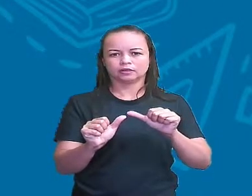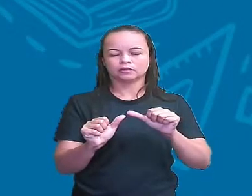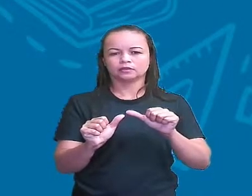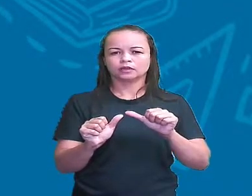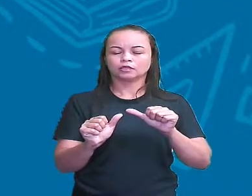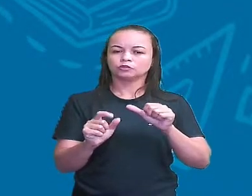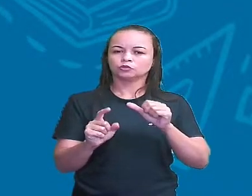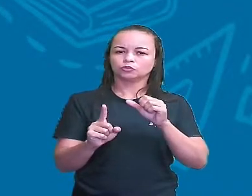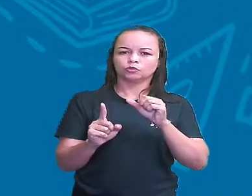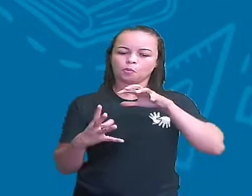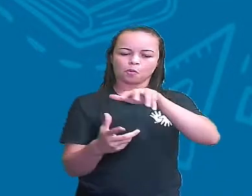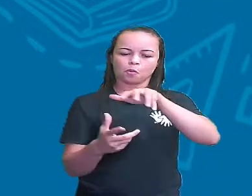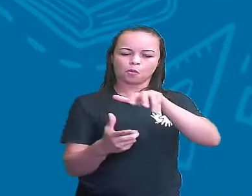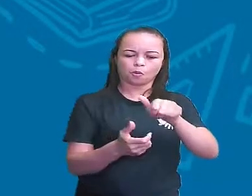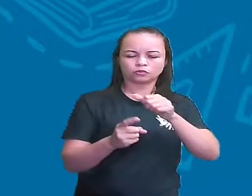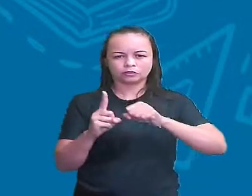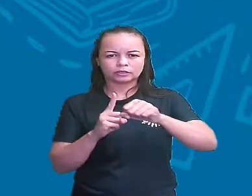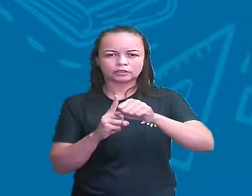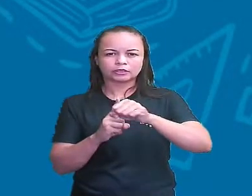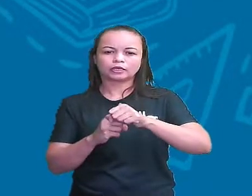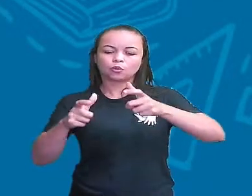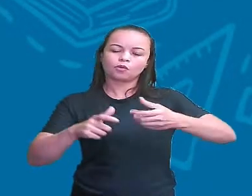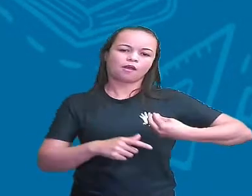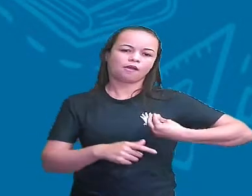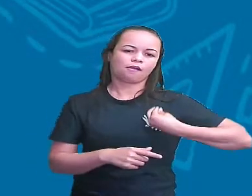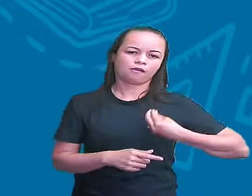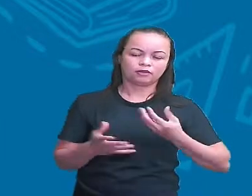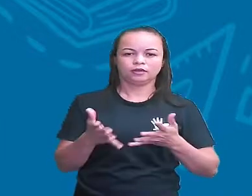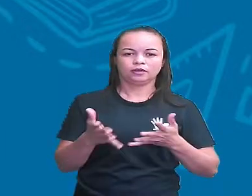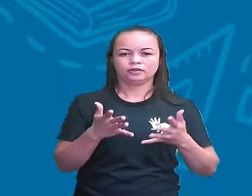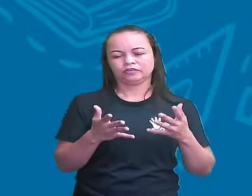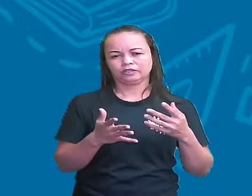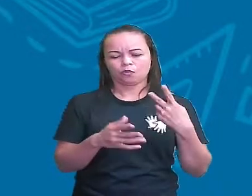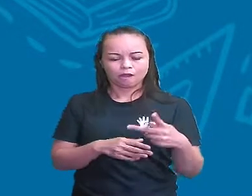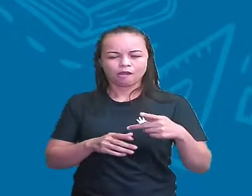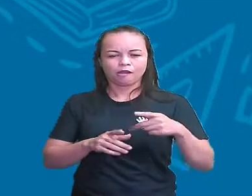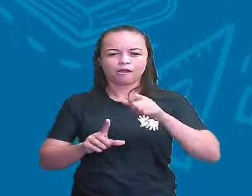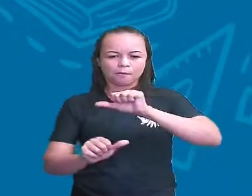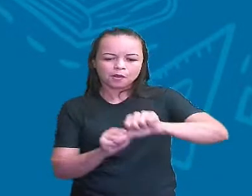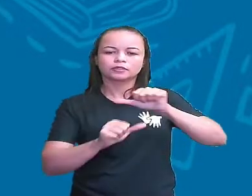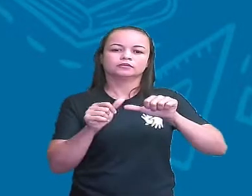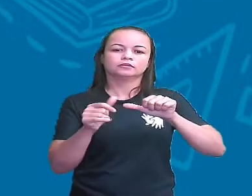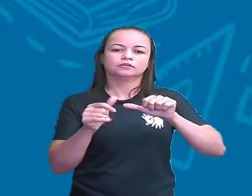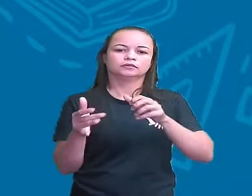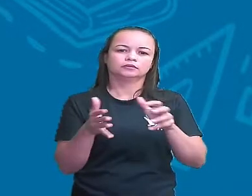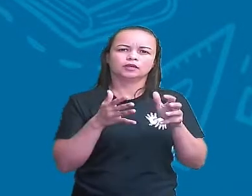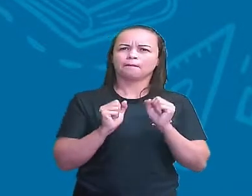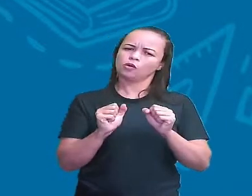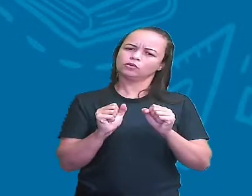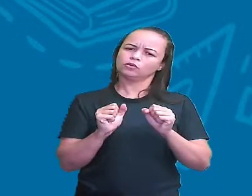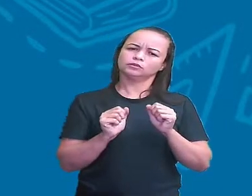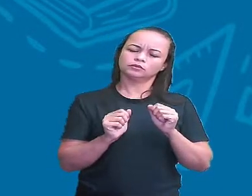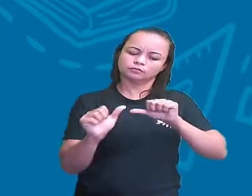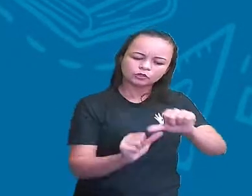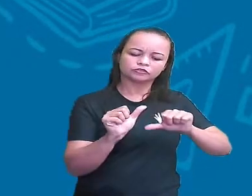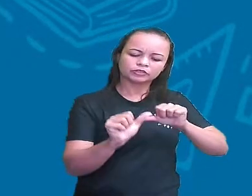na sociedade, no lugar em que a gente vive, como essas mudanças, tendo sido ocorridas, elas vão